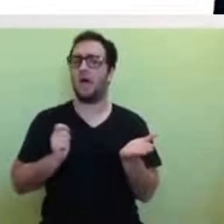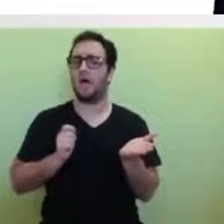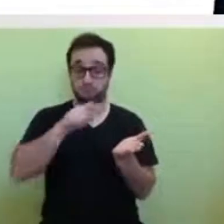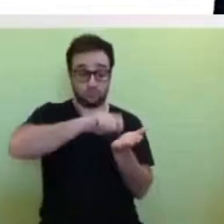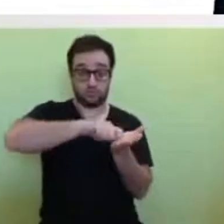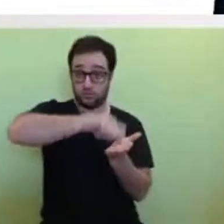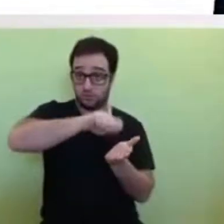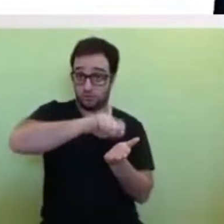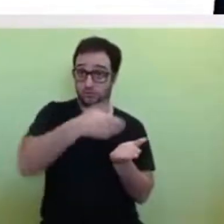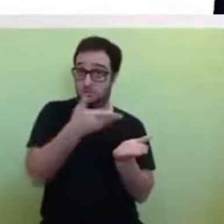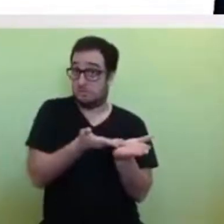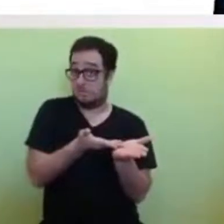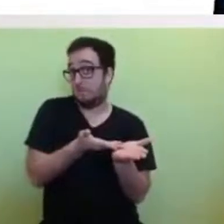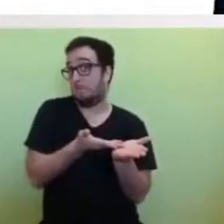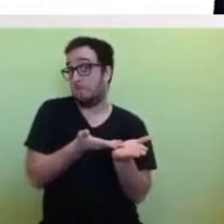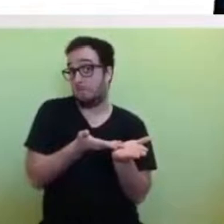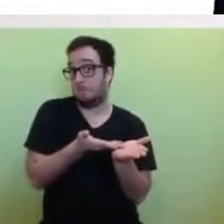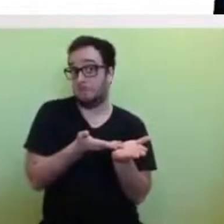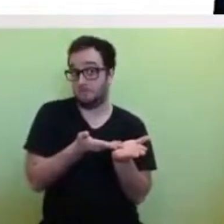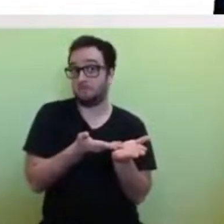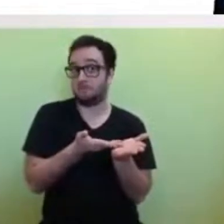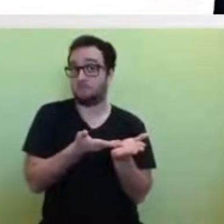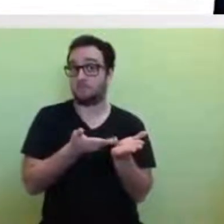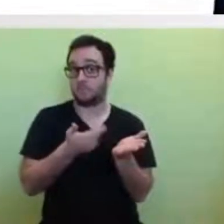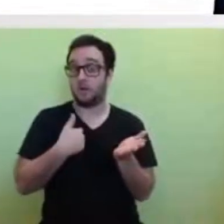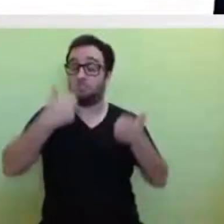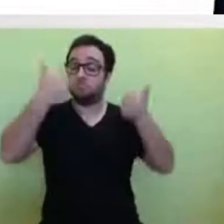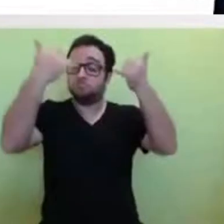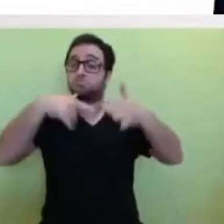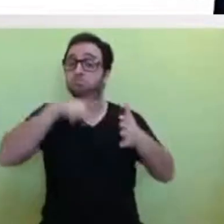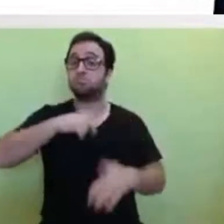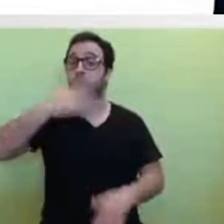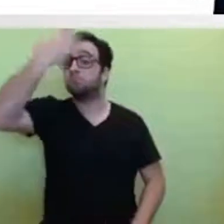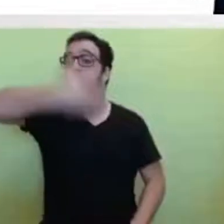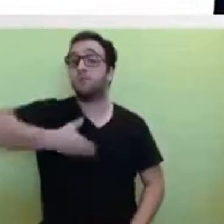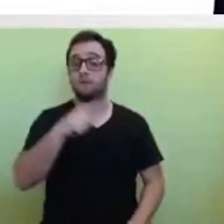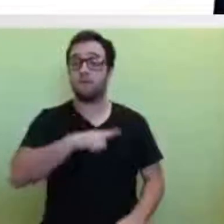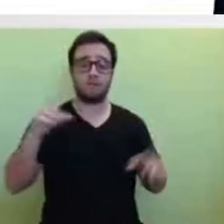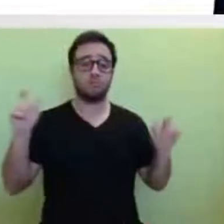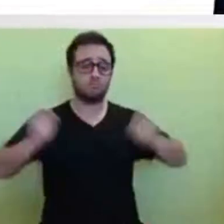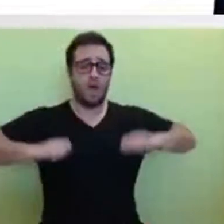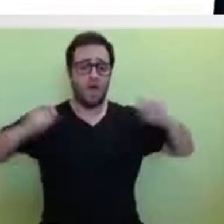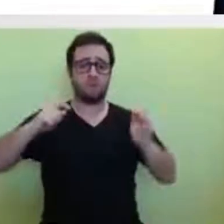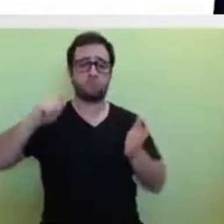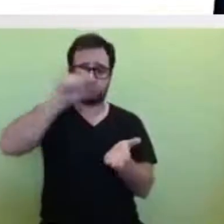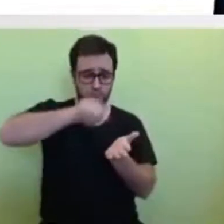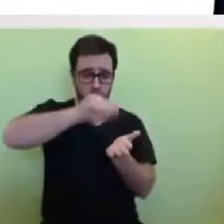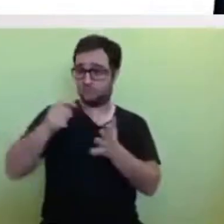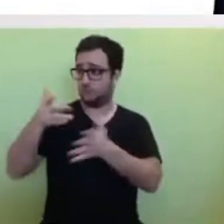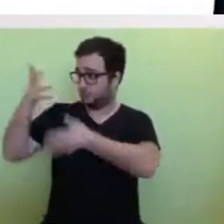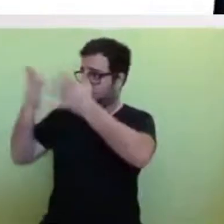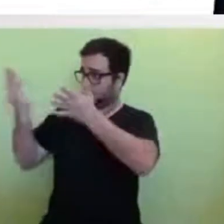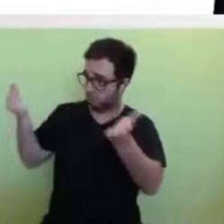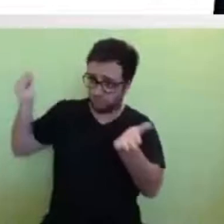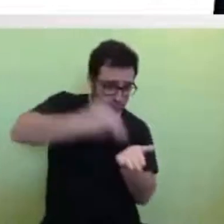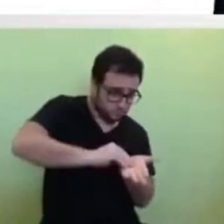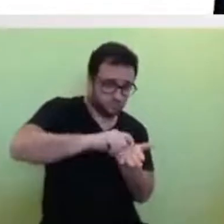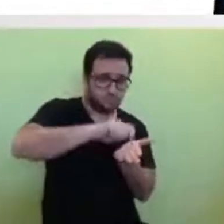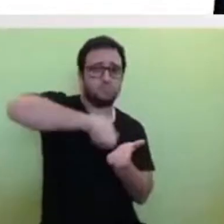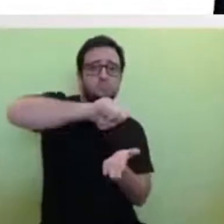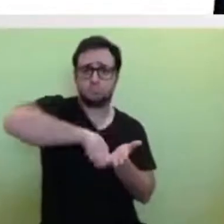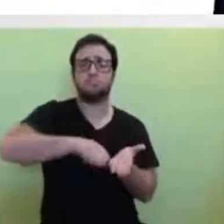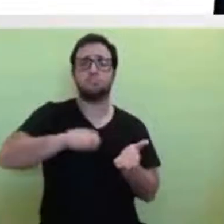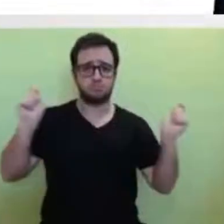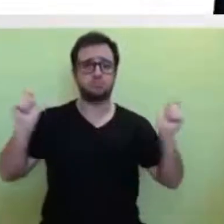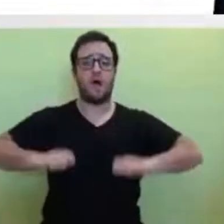isso prova o contrário. E sim, ela pode ser escrita sim. E se ela tem uma escrita, se ela pode ser